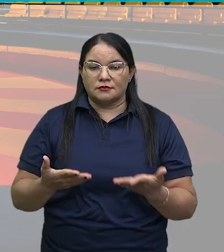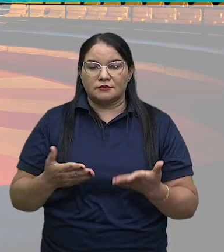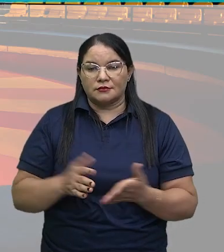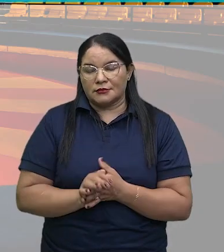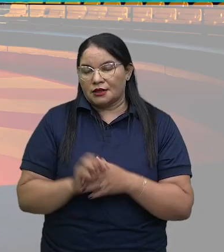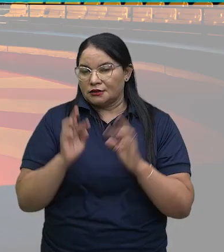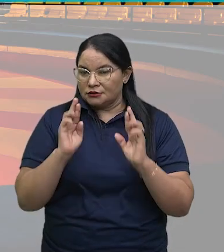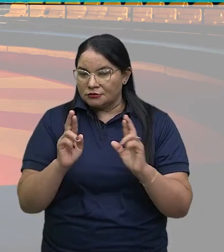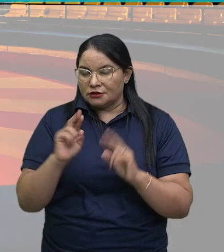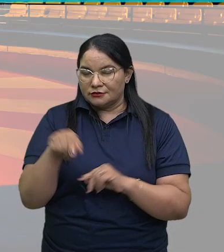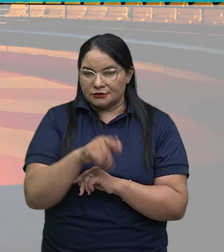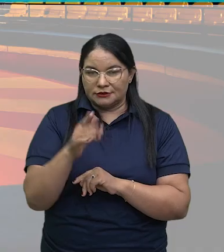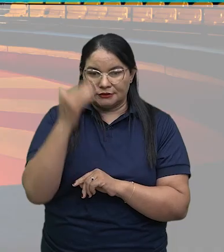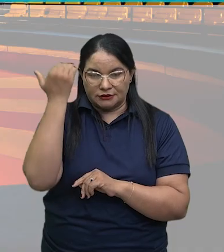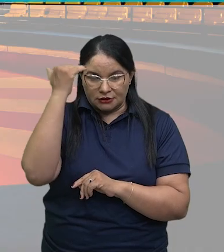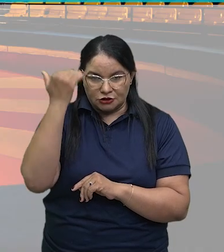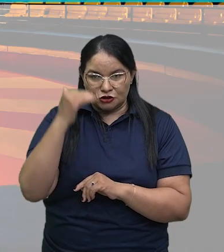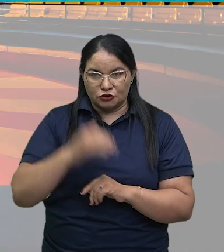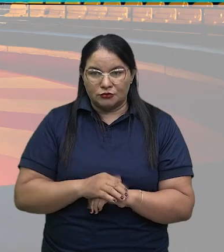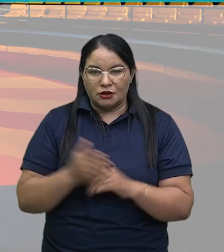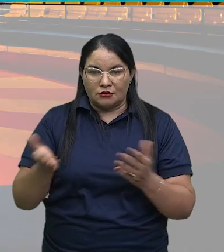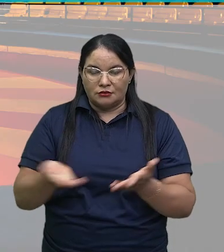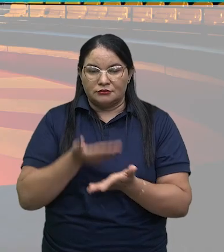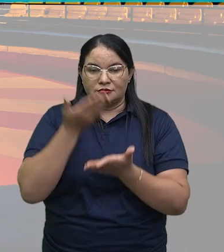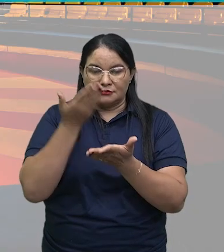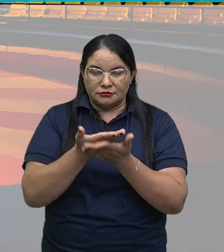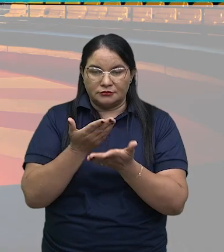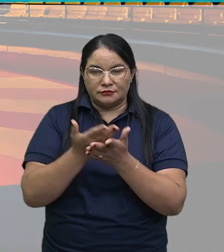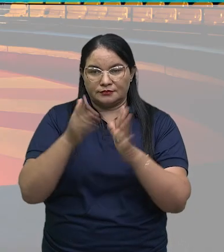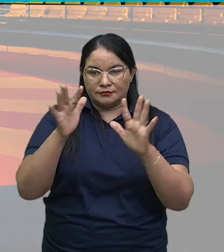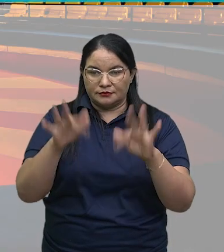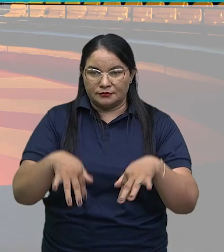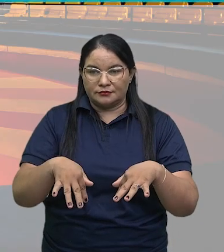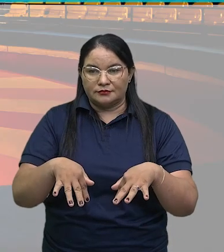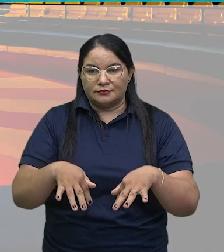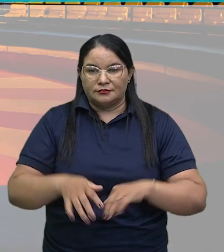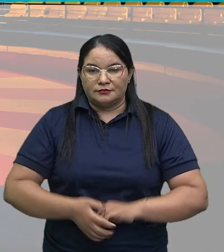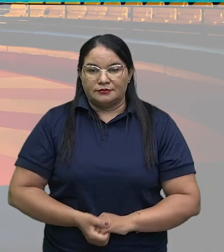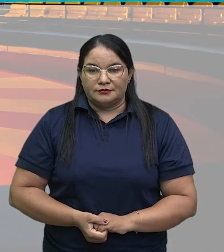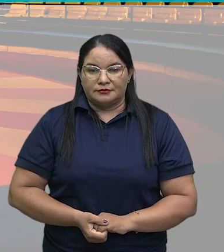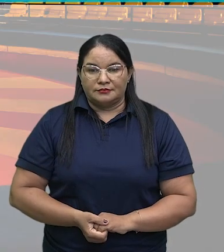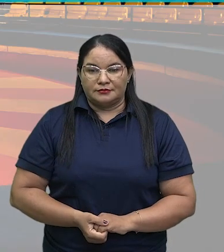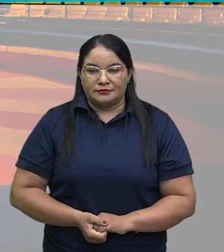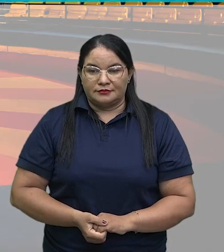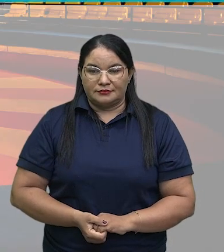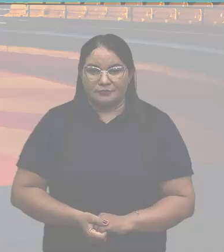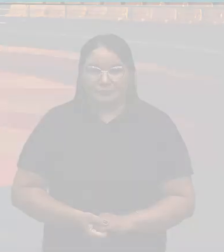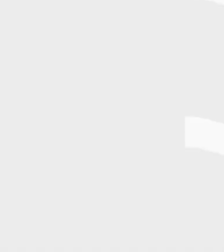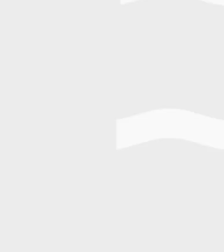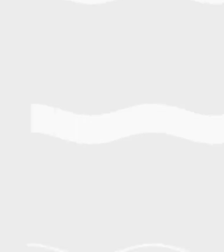Então, espero que vocês tenham entendido e dessa forma nós finalizamos a nossa aula.